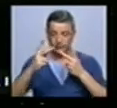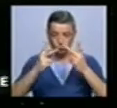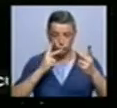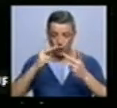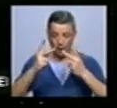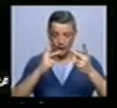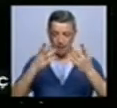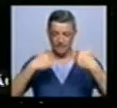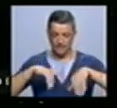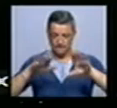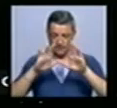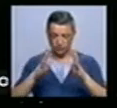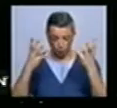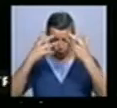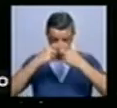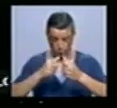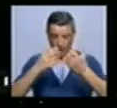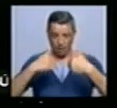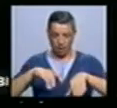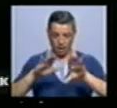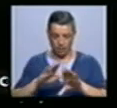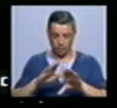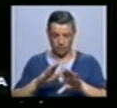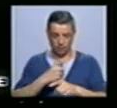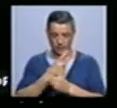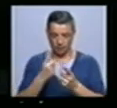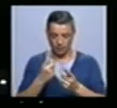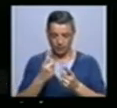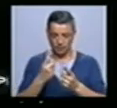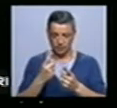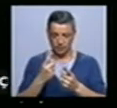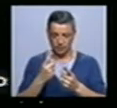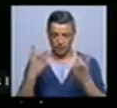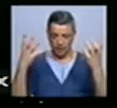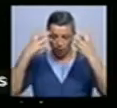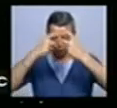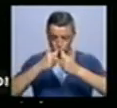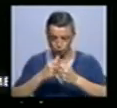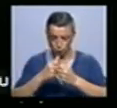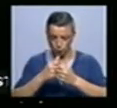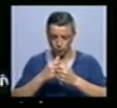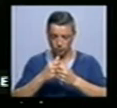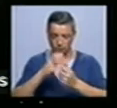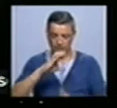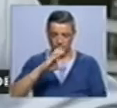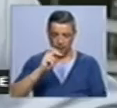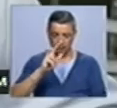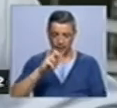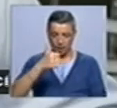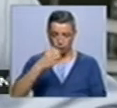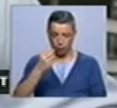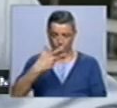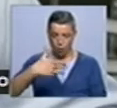escuro, de facto. Mas é aqui que entra o delicioso desta notícia. É que ele é escuro porque ele é sobretudo constituído por carbono.